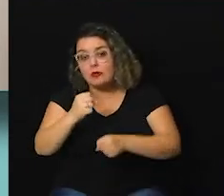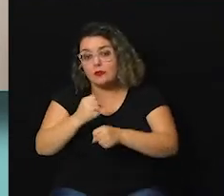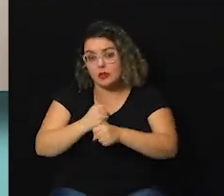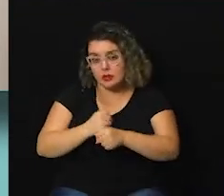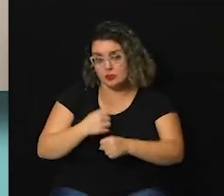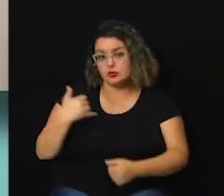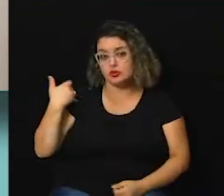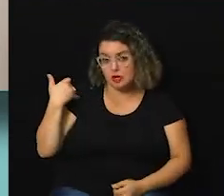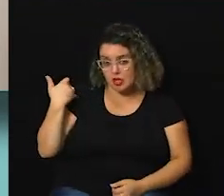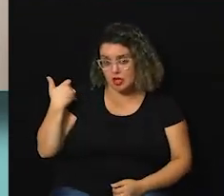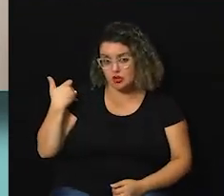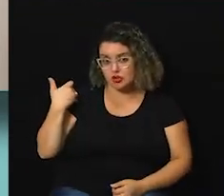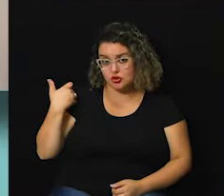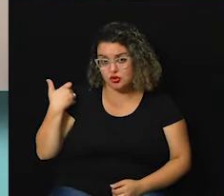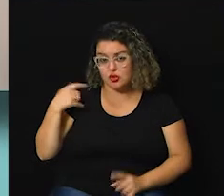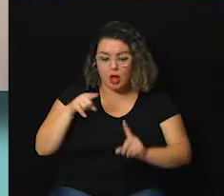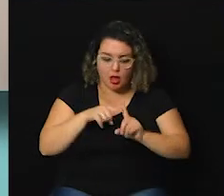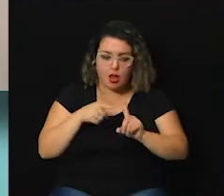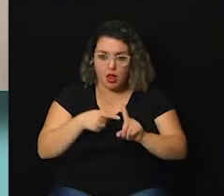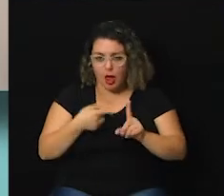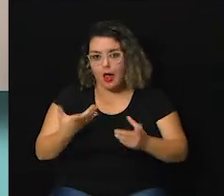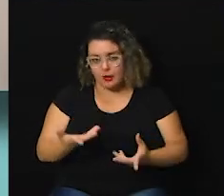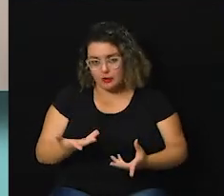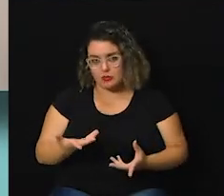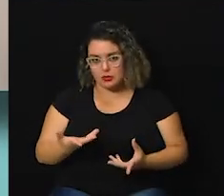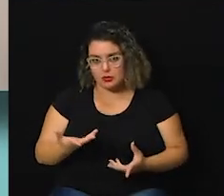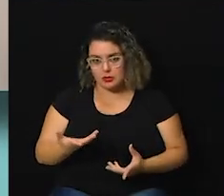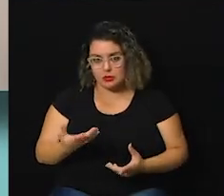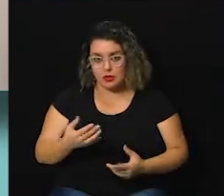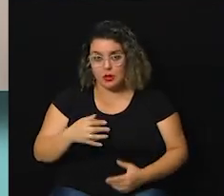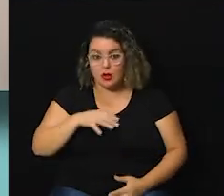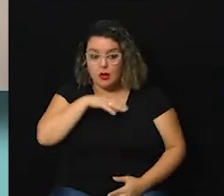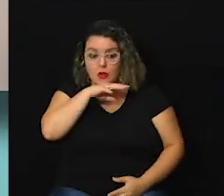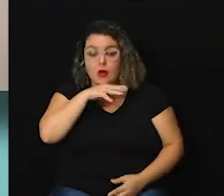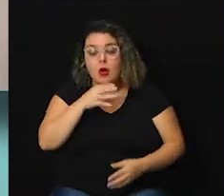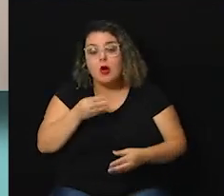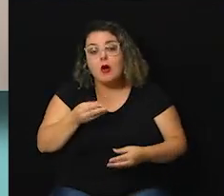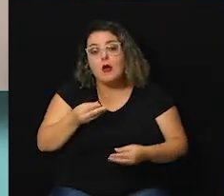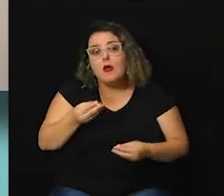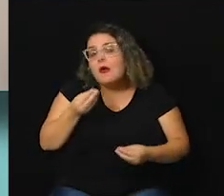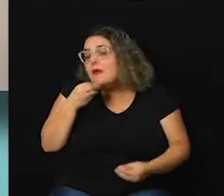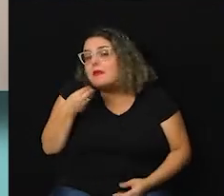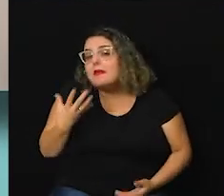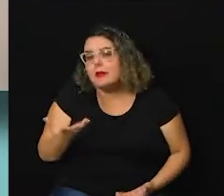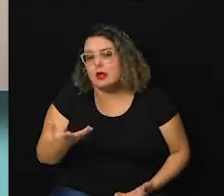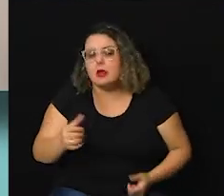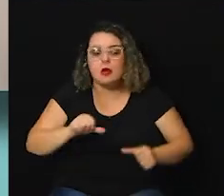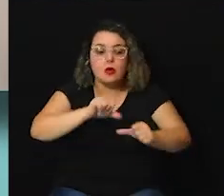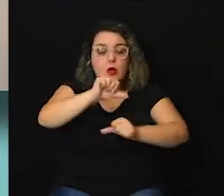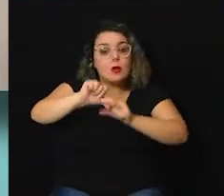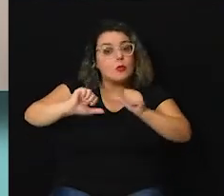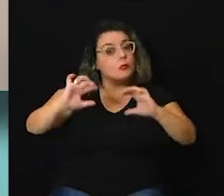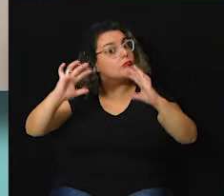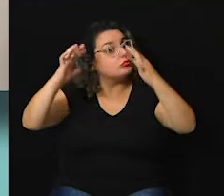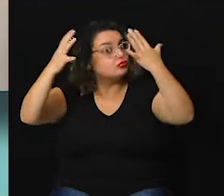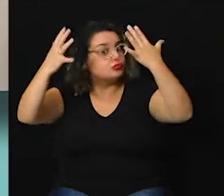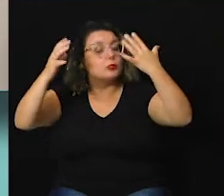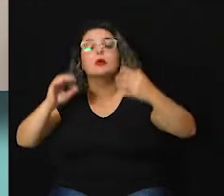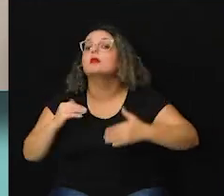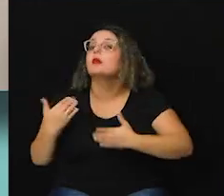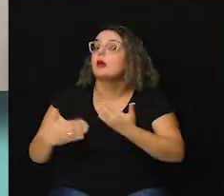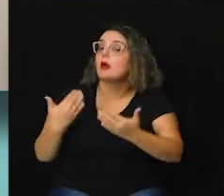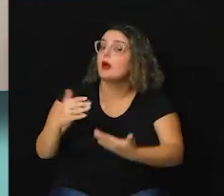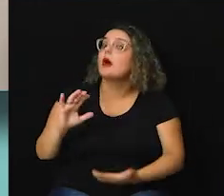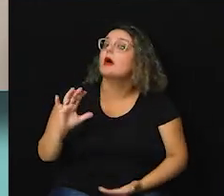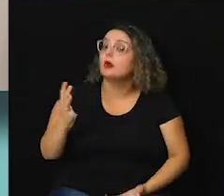anos. E aí você soma-se a isso, a característica da espécie, que já é mais fragilizada, com as mudanças climáticas